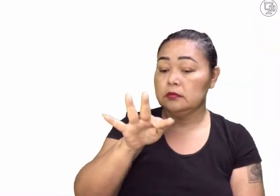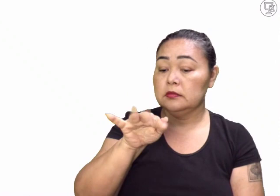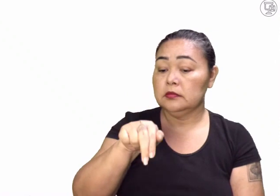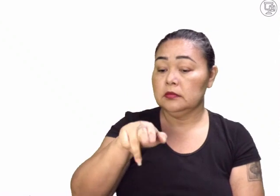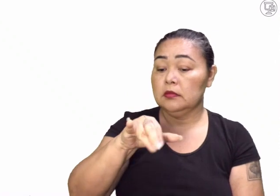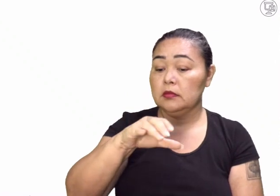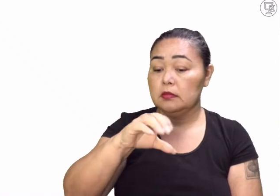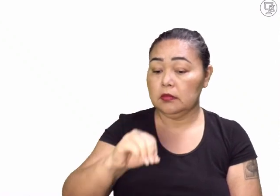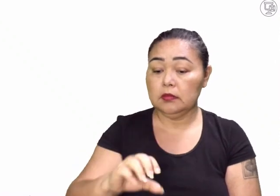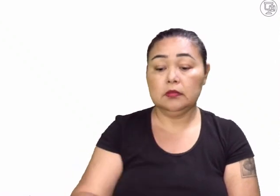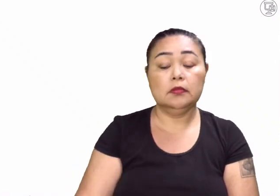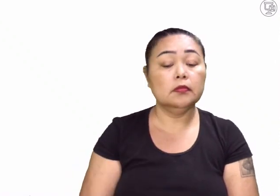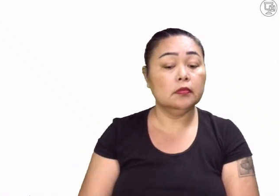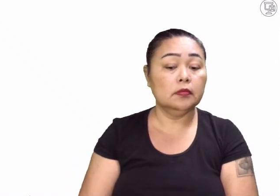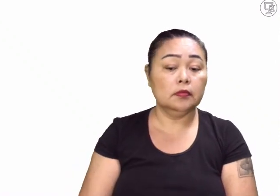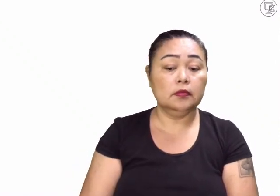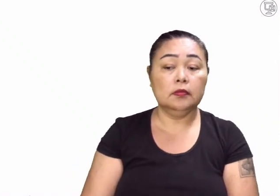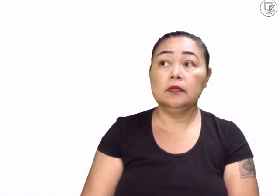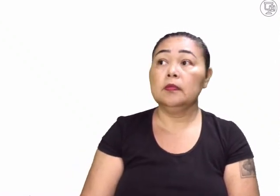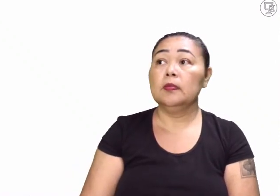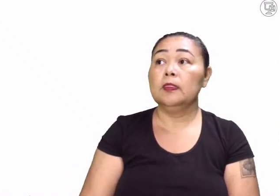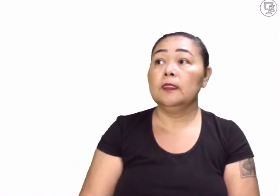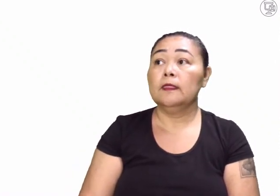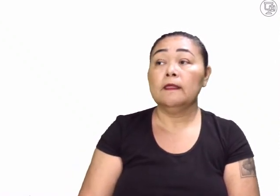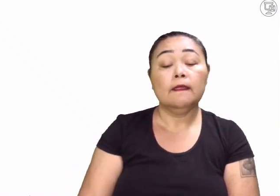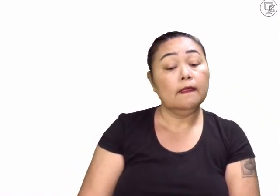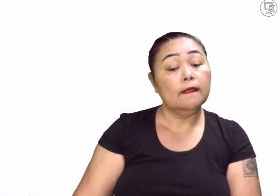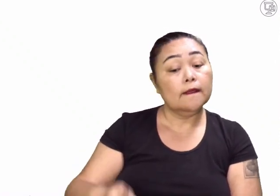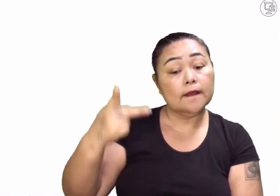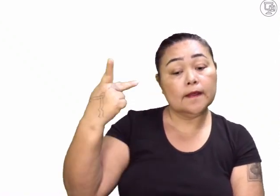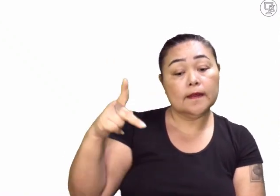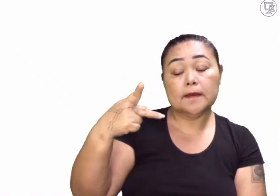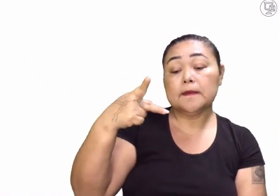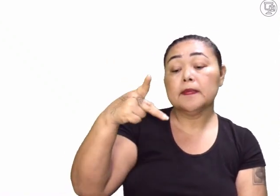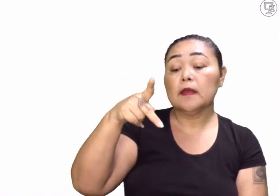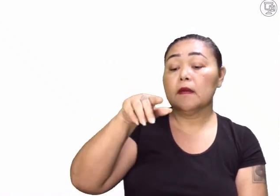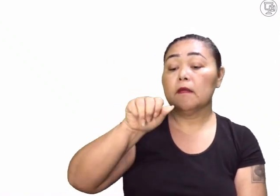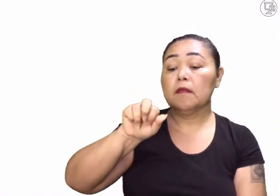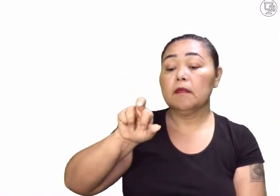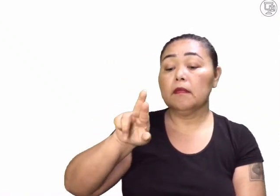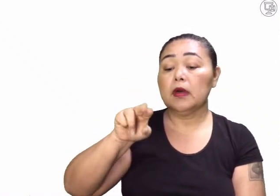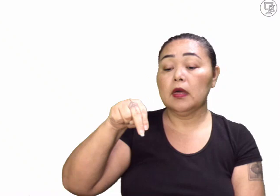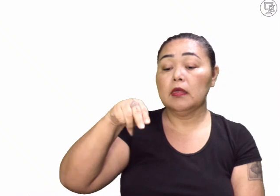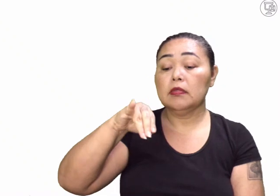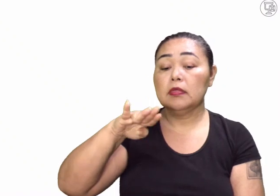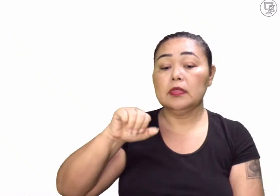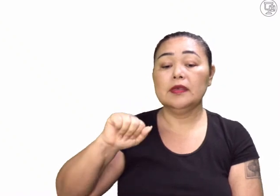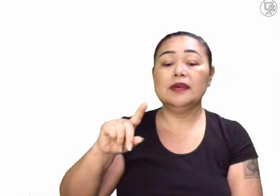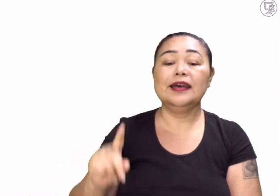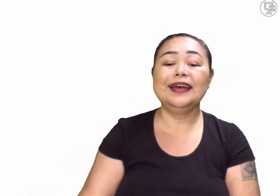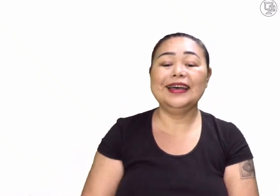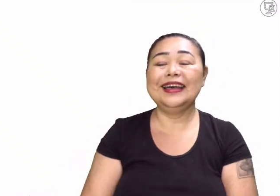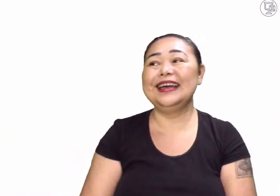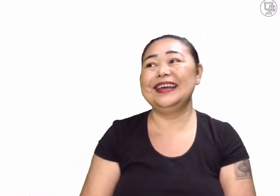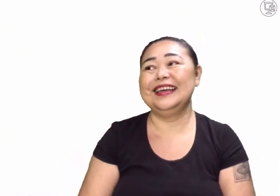Vou dar de cor aqui, Rogério. Muda. Parnaíba. Pô, na hora que eu vou lá para Parnaíba, eu botei